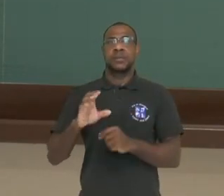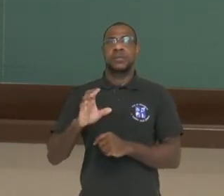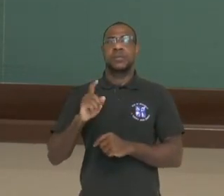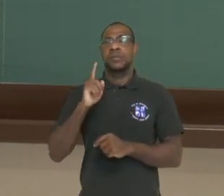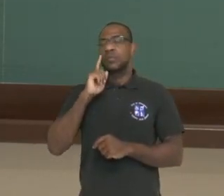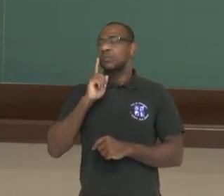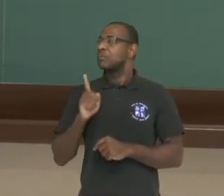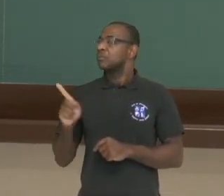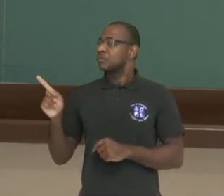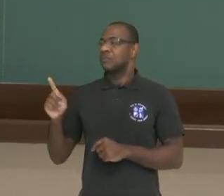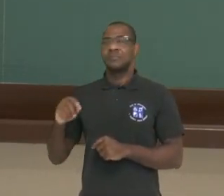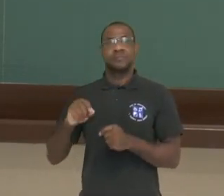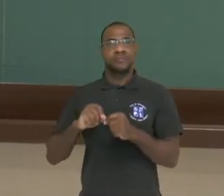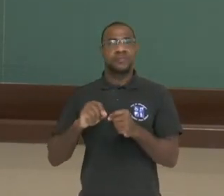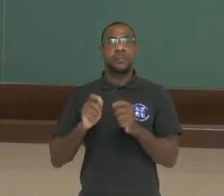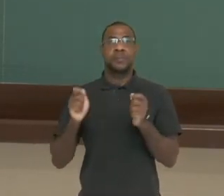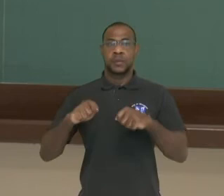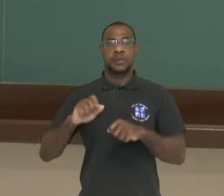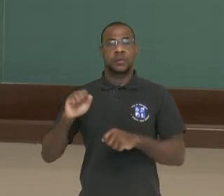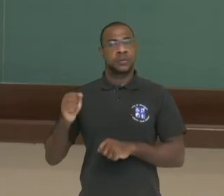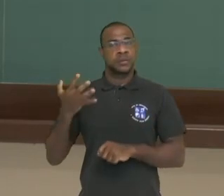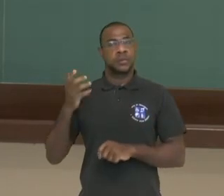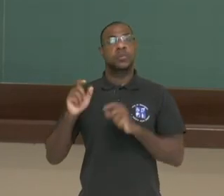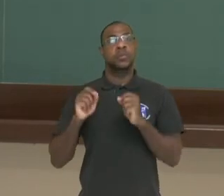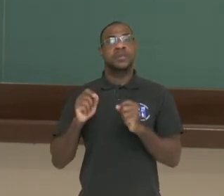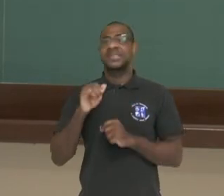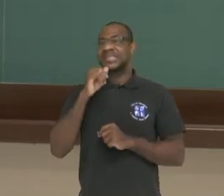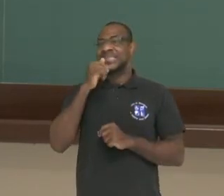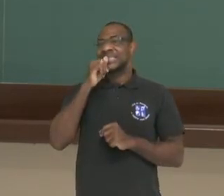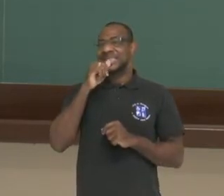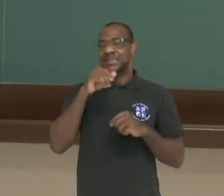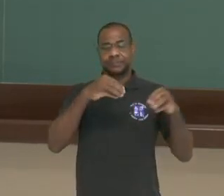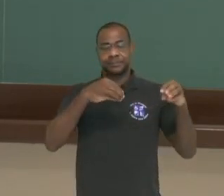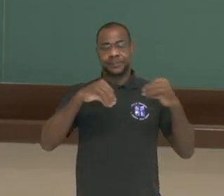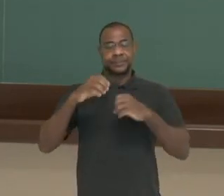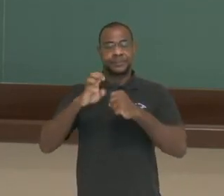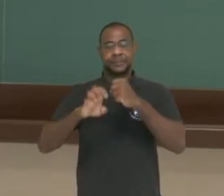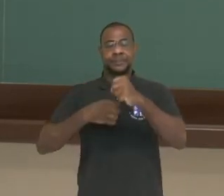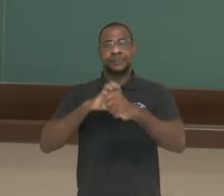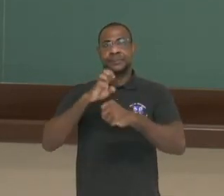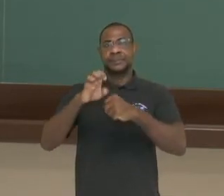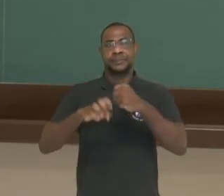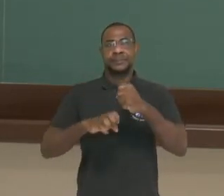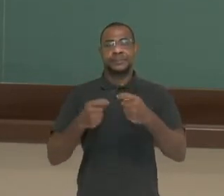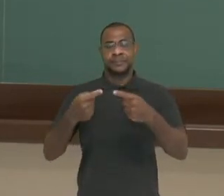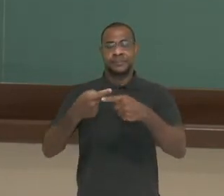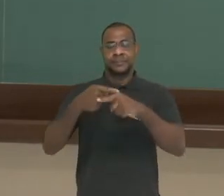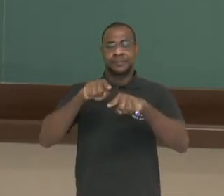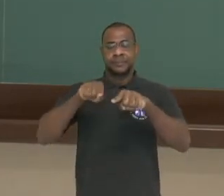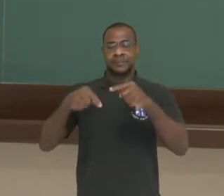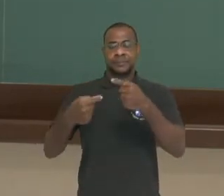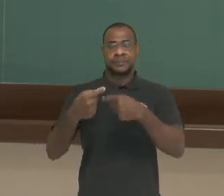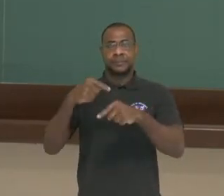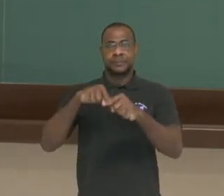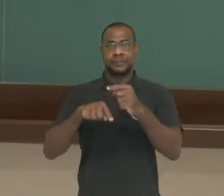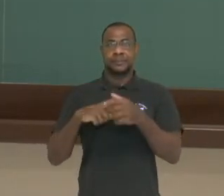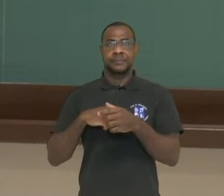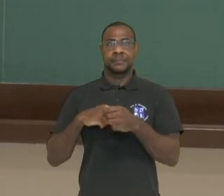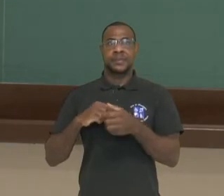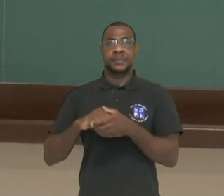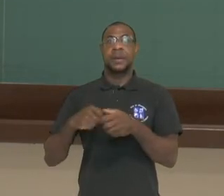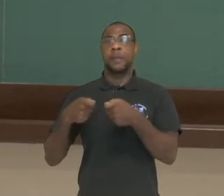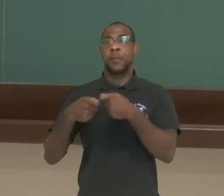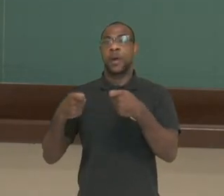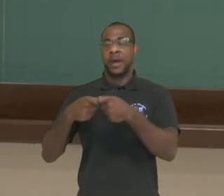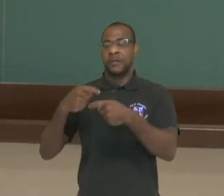pode então ocorrer e ocorre a condução, a movimentação dos elétrons, e temos aqui o isolante para proteção, né? Muito